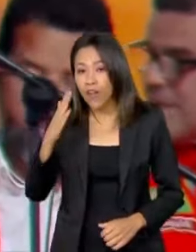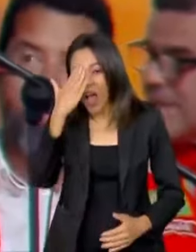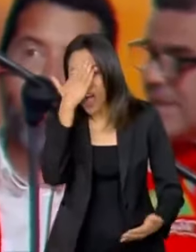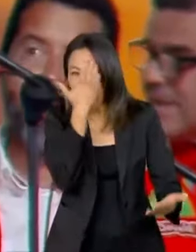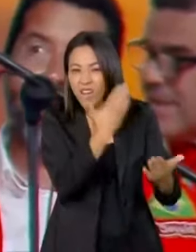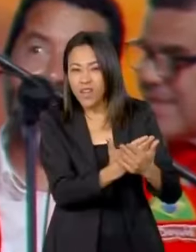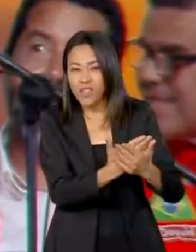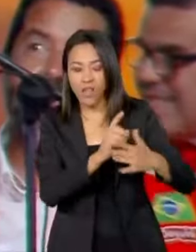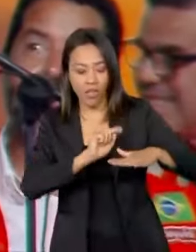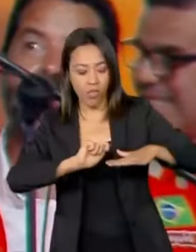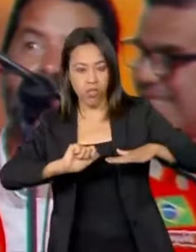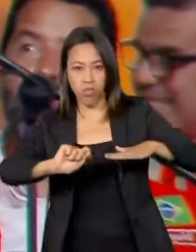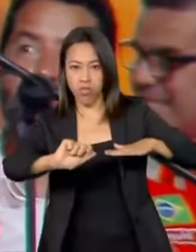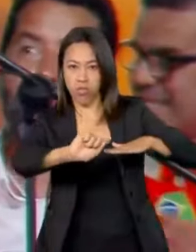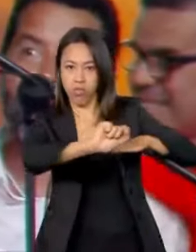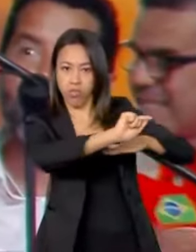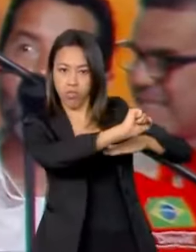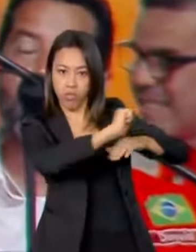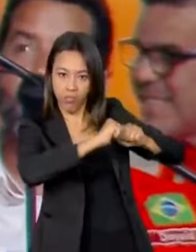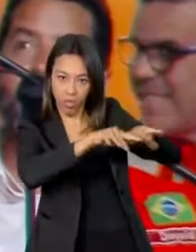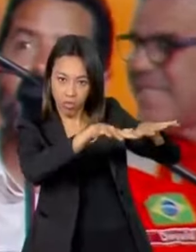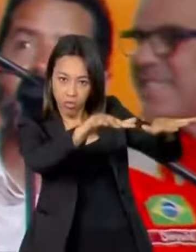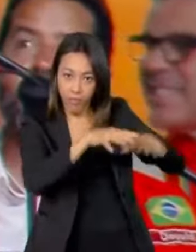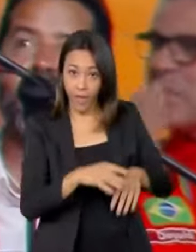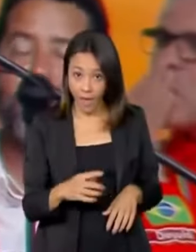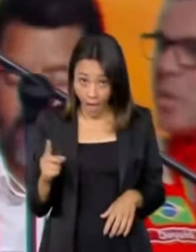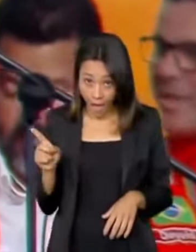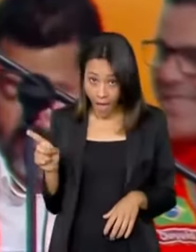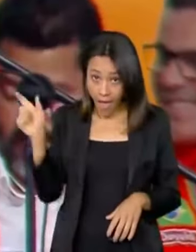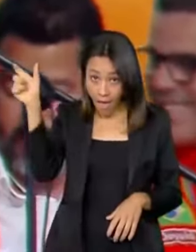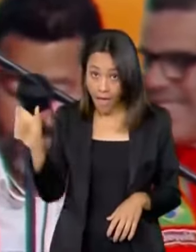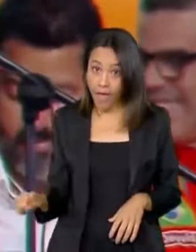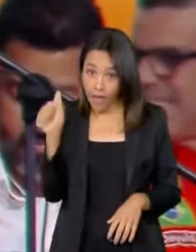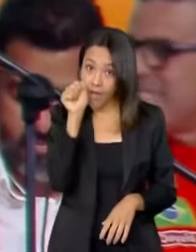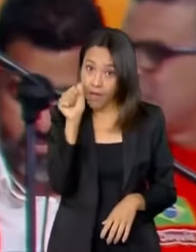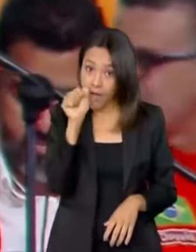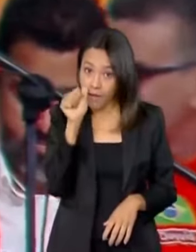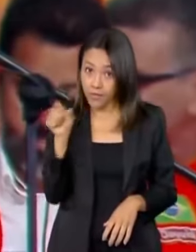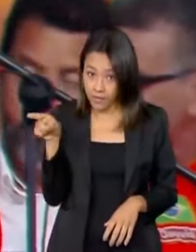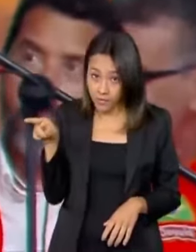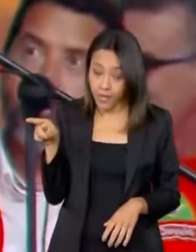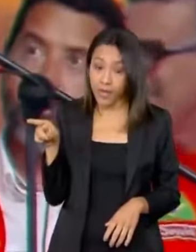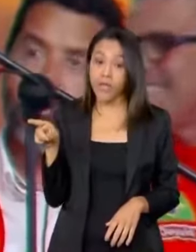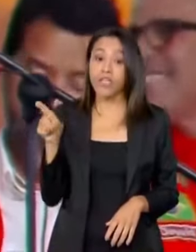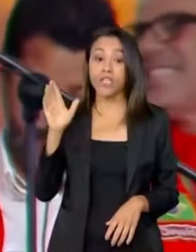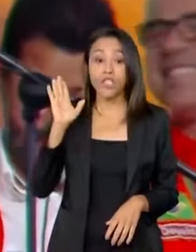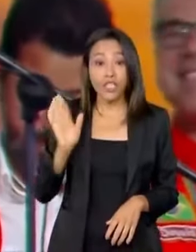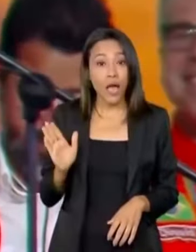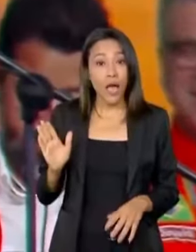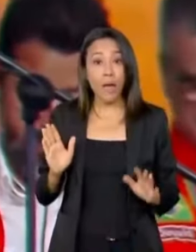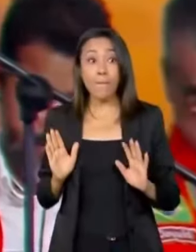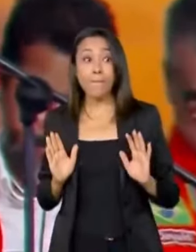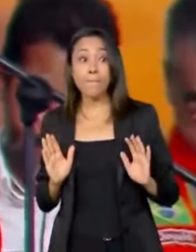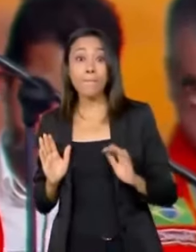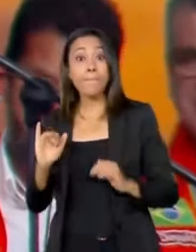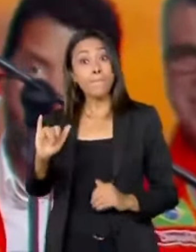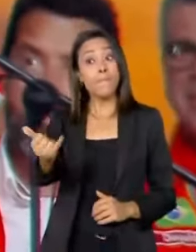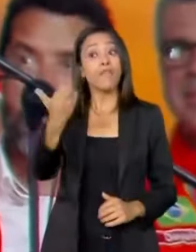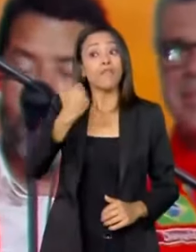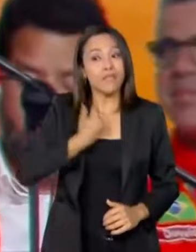news. Essa companheira, eu fui avisado que a companheira,